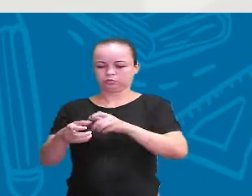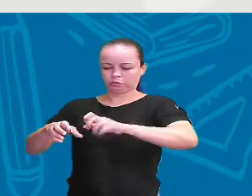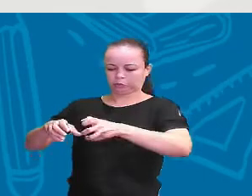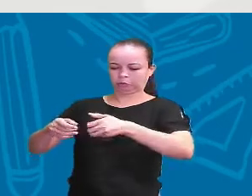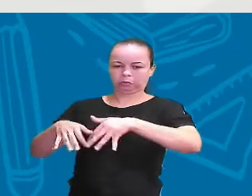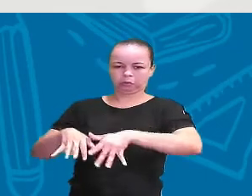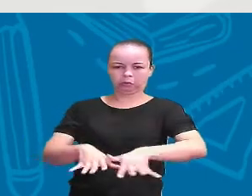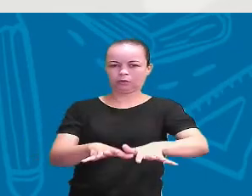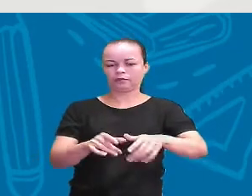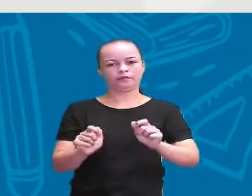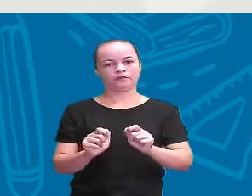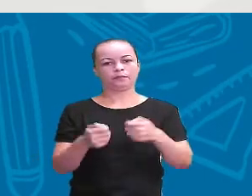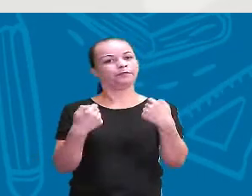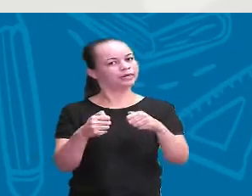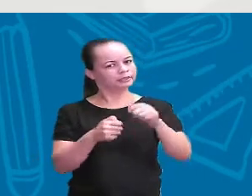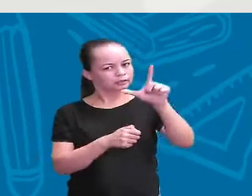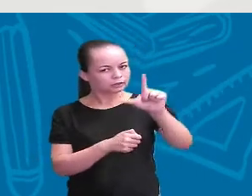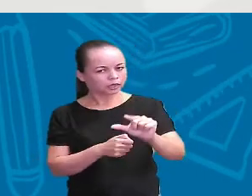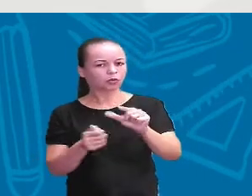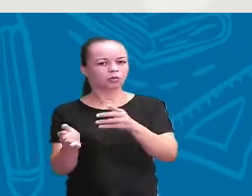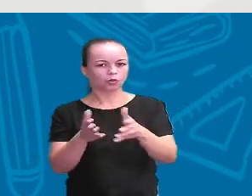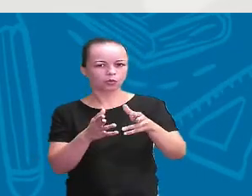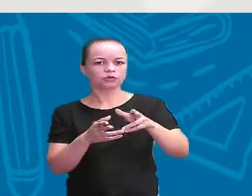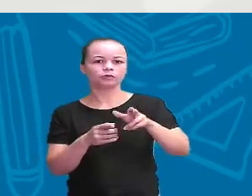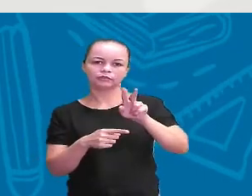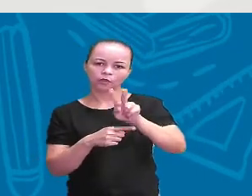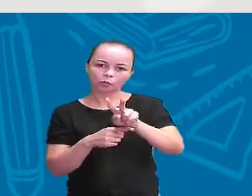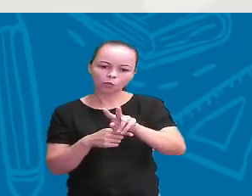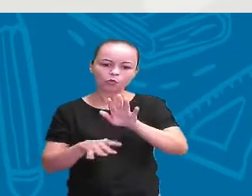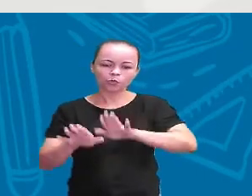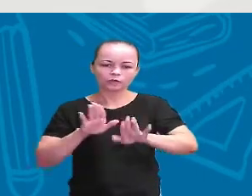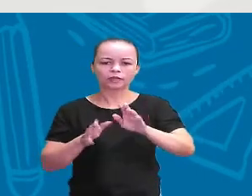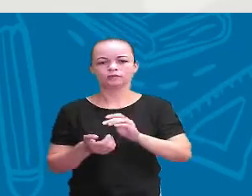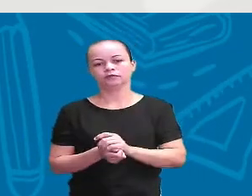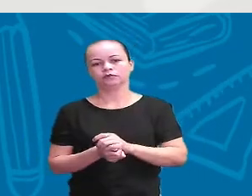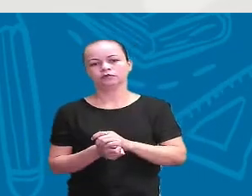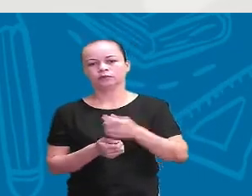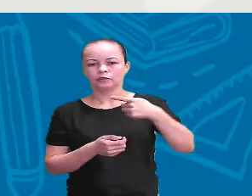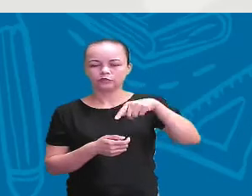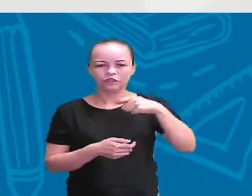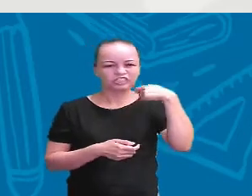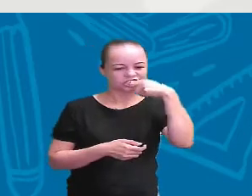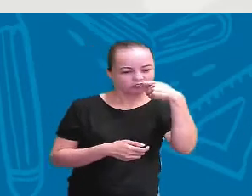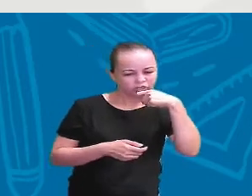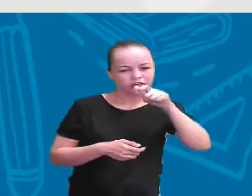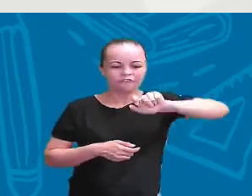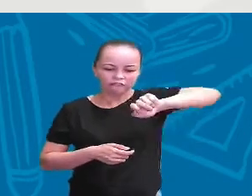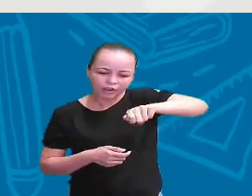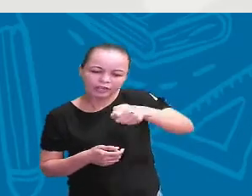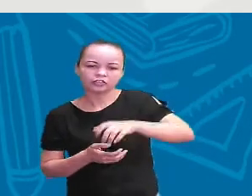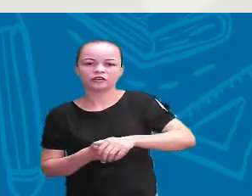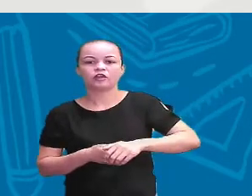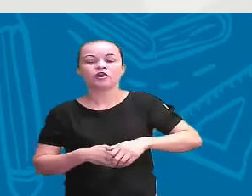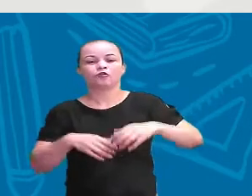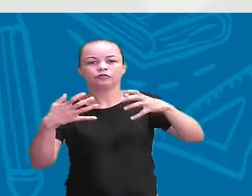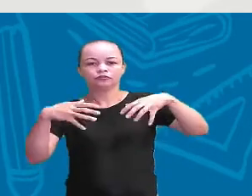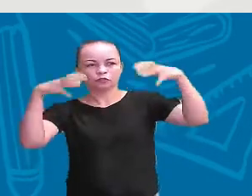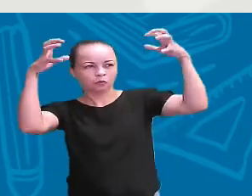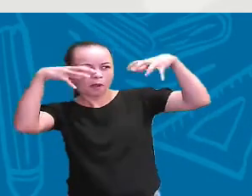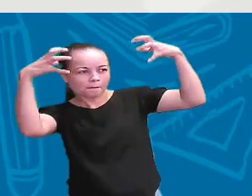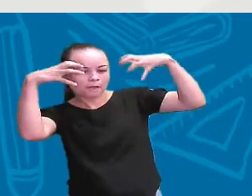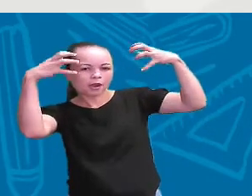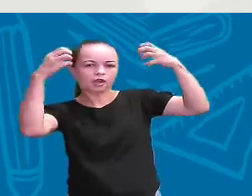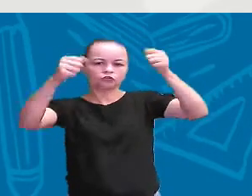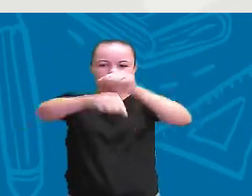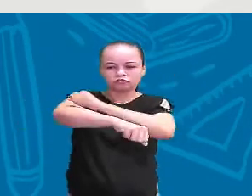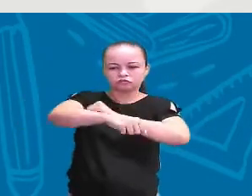economizar. E aqui todo mundo já sabe economizar. Quando for escovar os dentes, fecha a torneira. Quando for tomar banho, for ensaboar, fecha